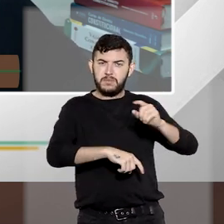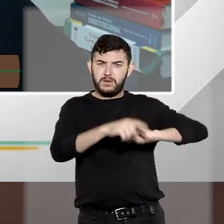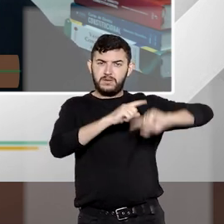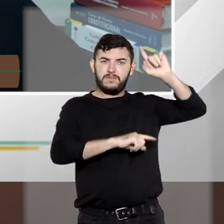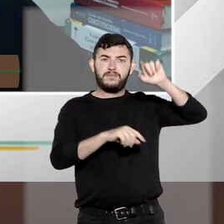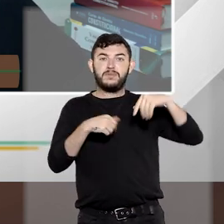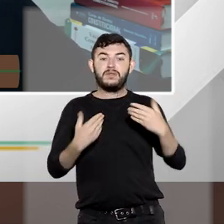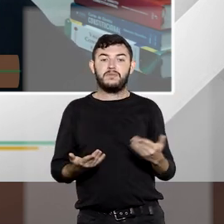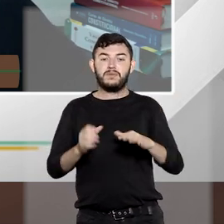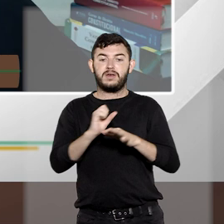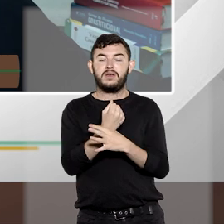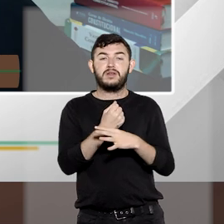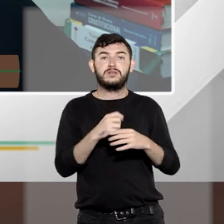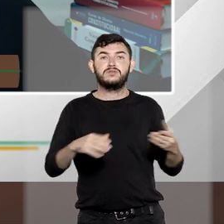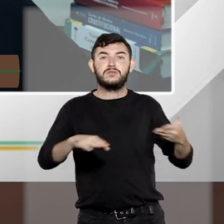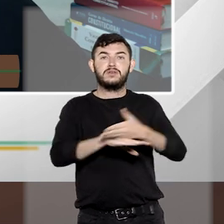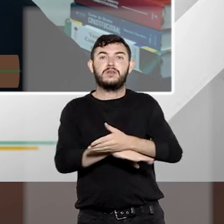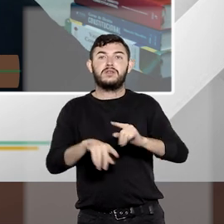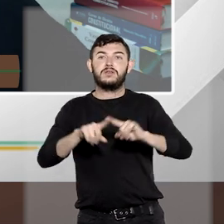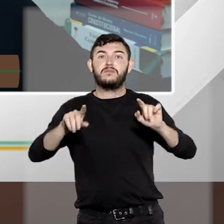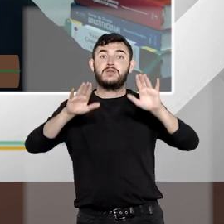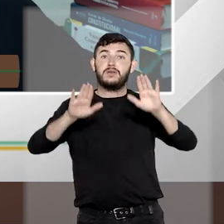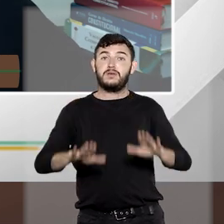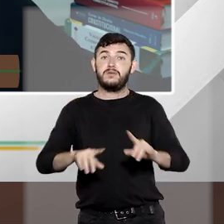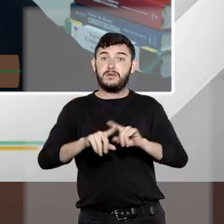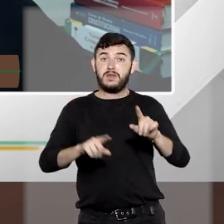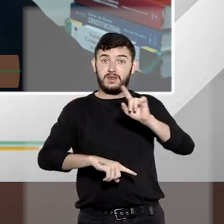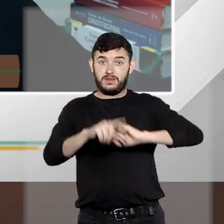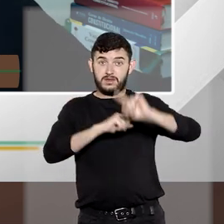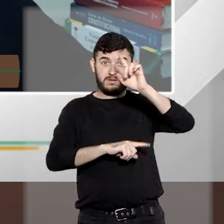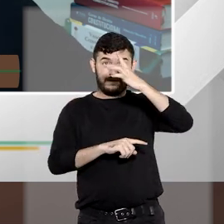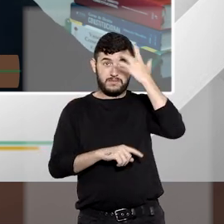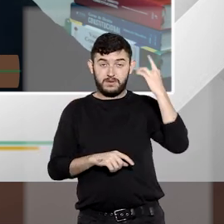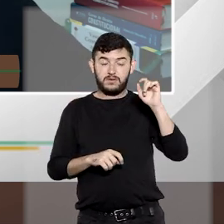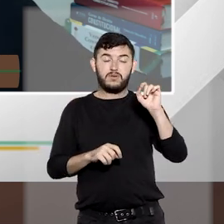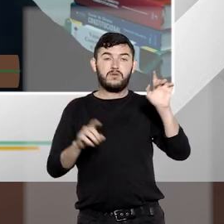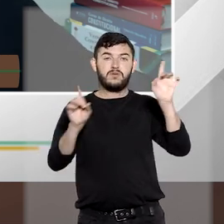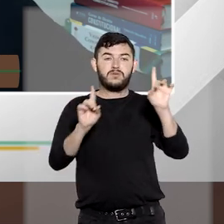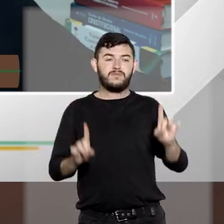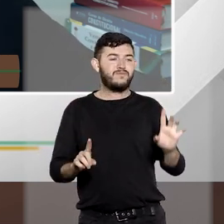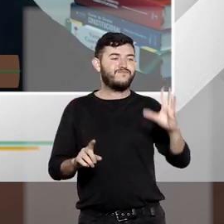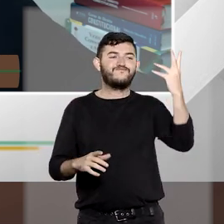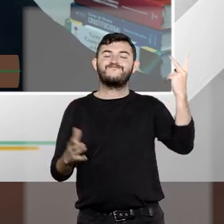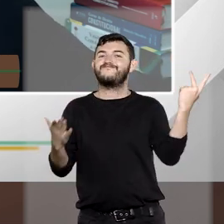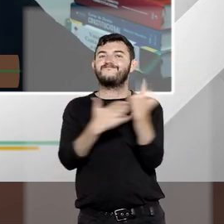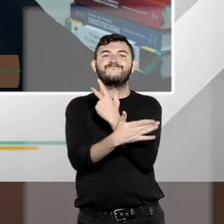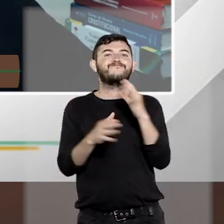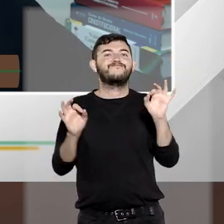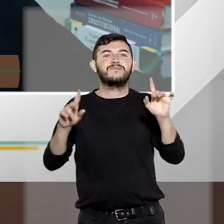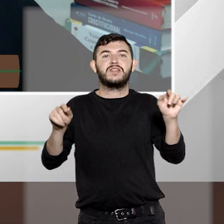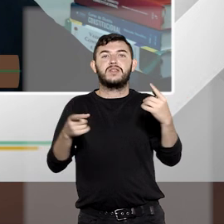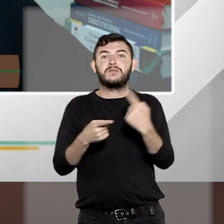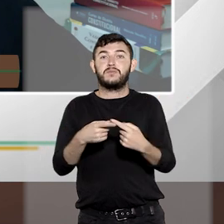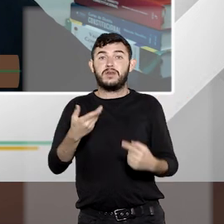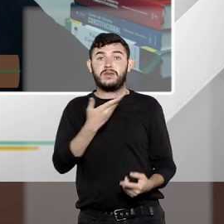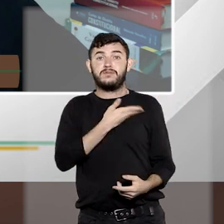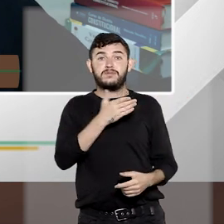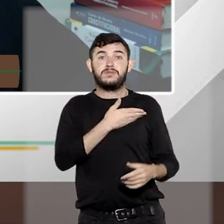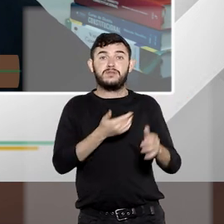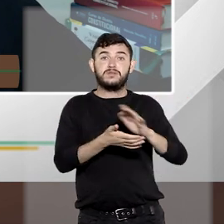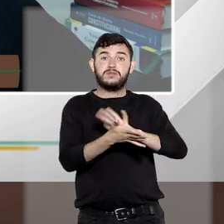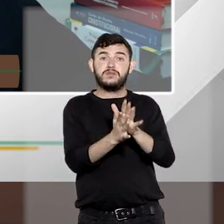a permanência, né? Agora, a ascensão da pessoa com deficiência, muitas das vezes ela não acontece por causa da discriminação, por